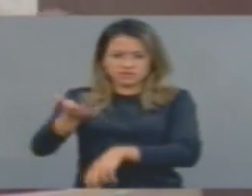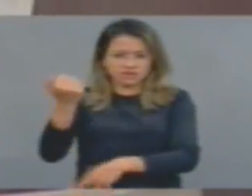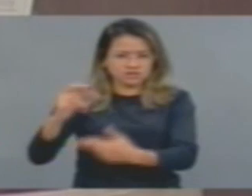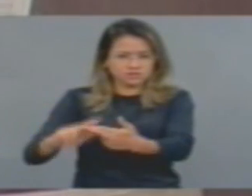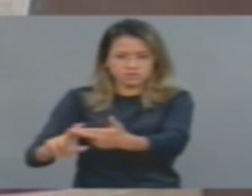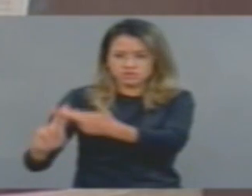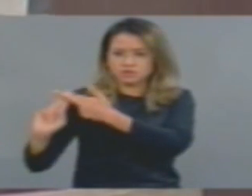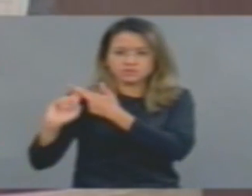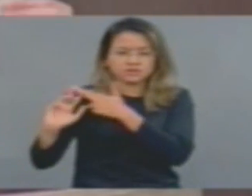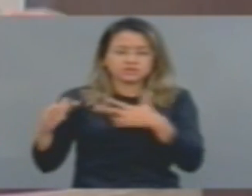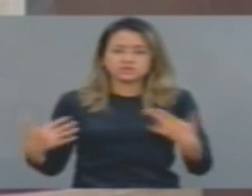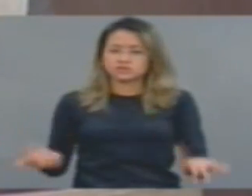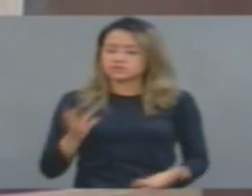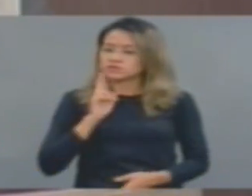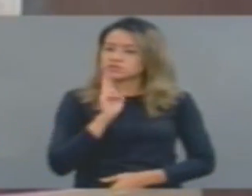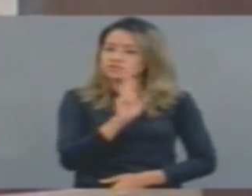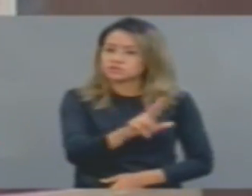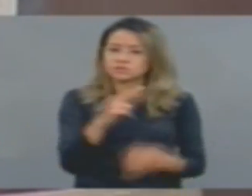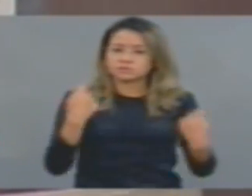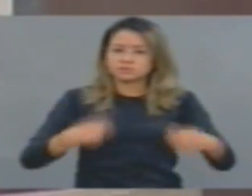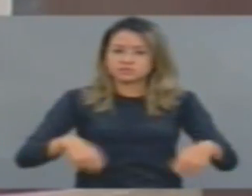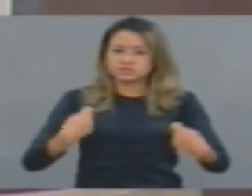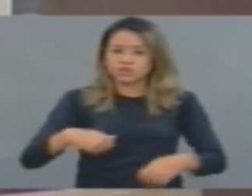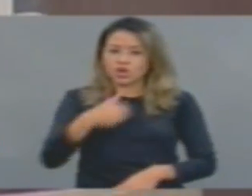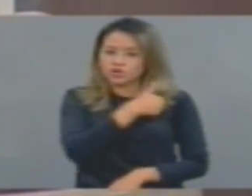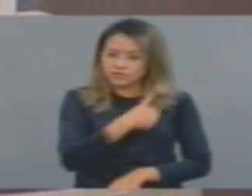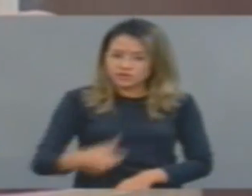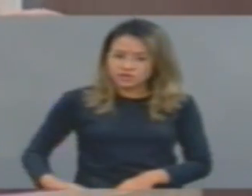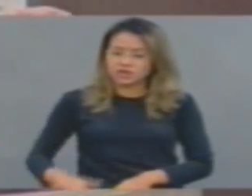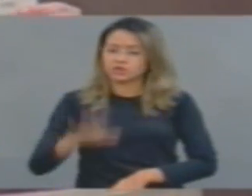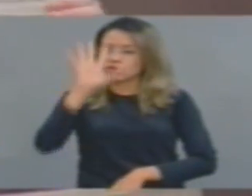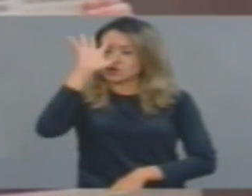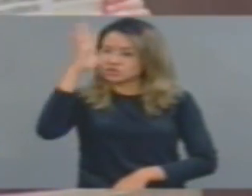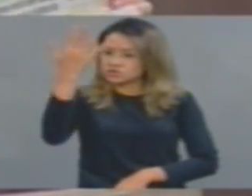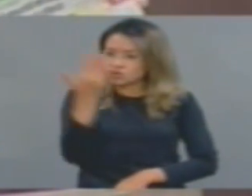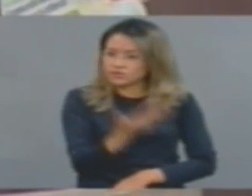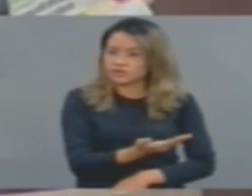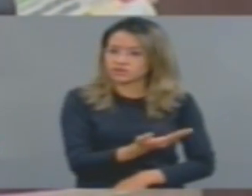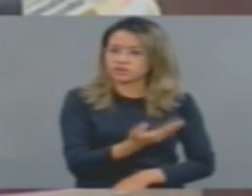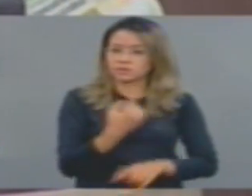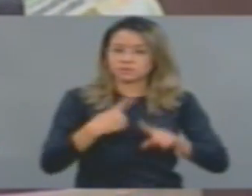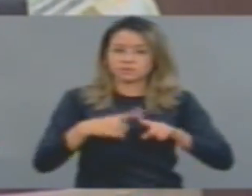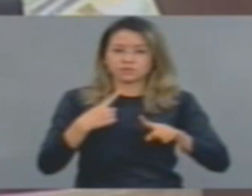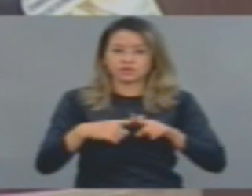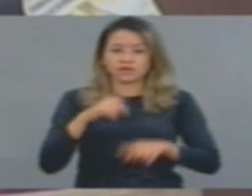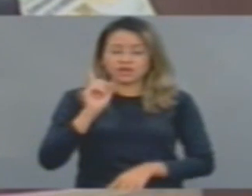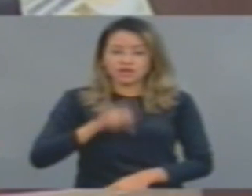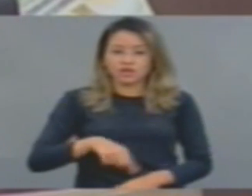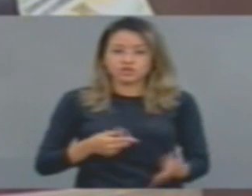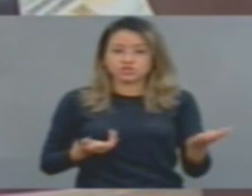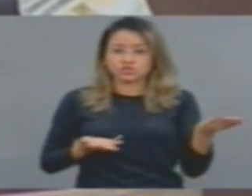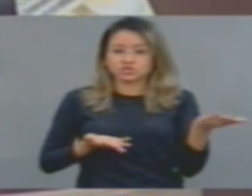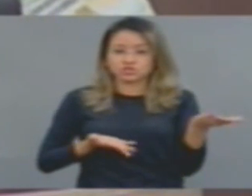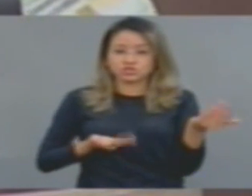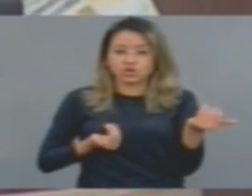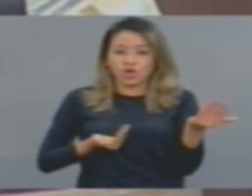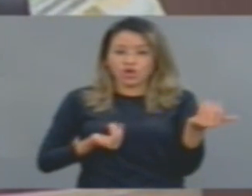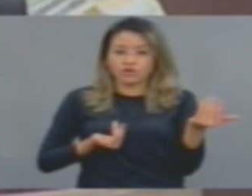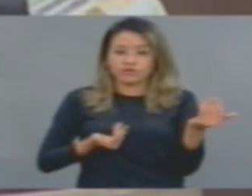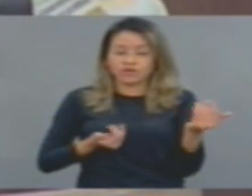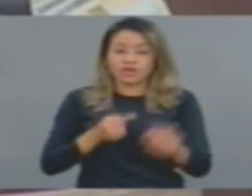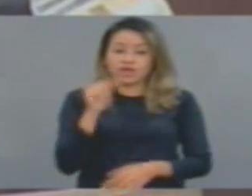tem que ser tema da agenda do governador. Porque nós estamos tratando de um caso que